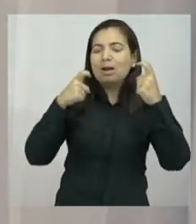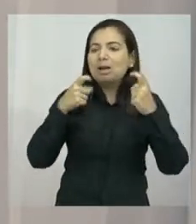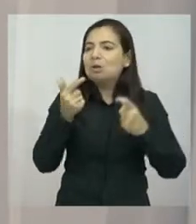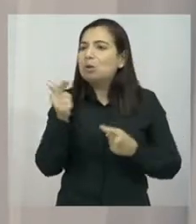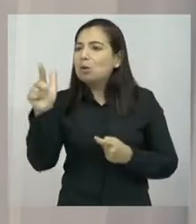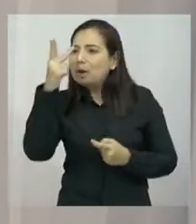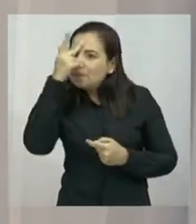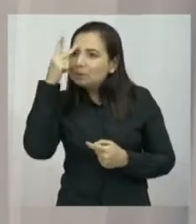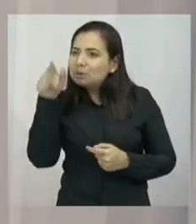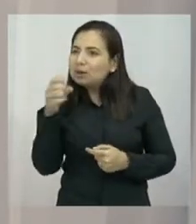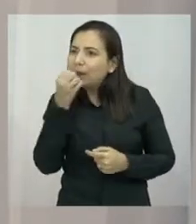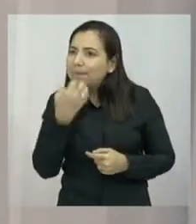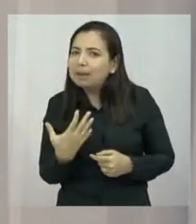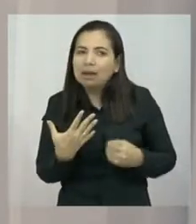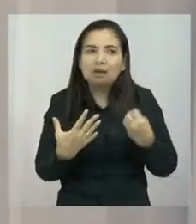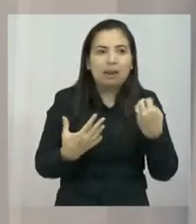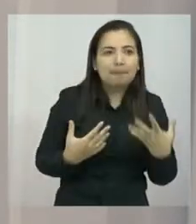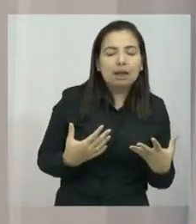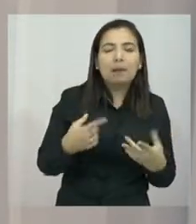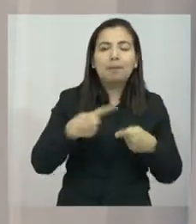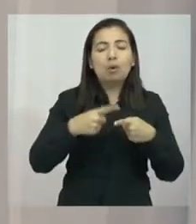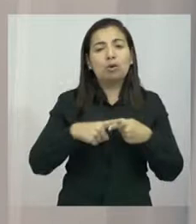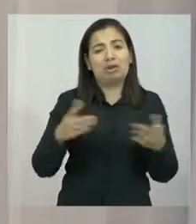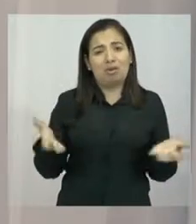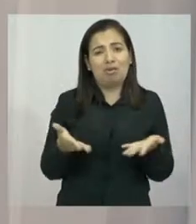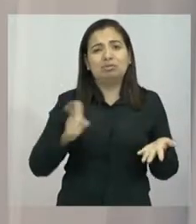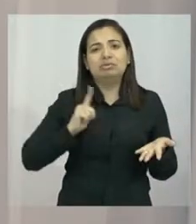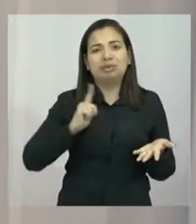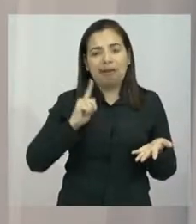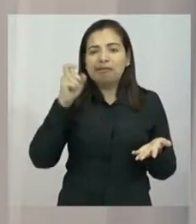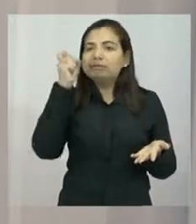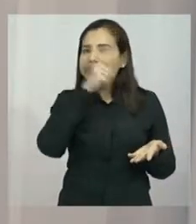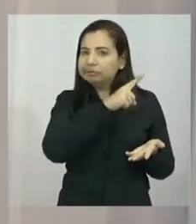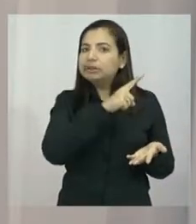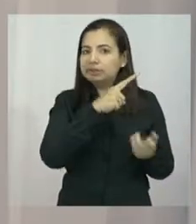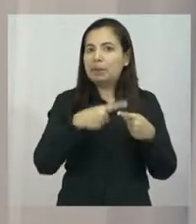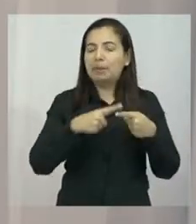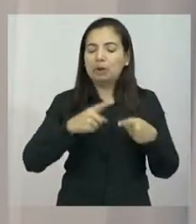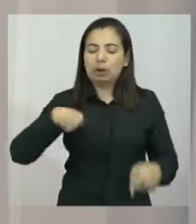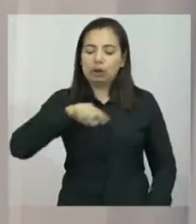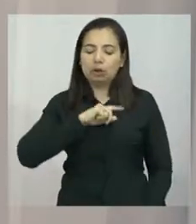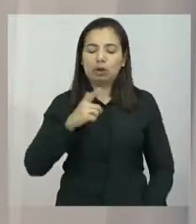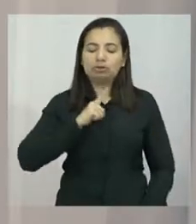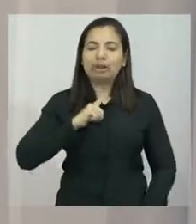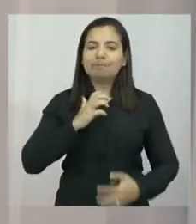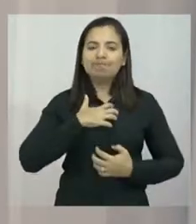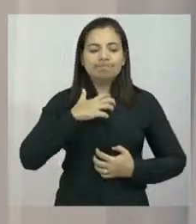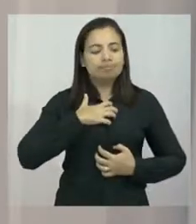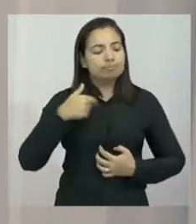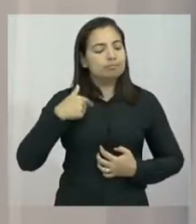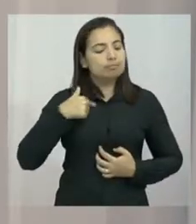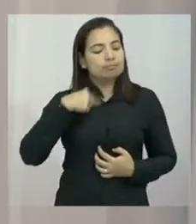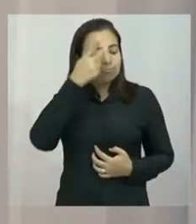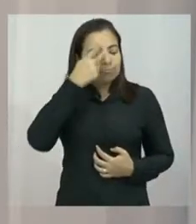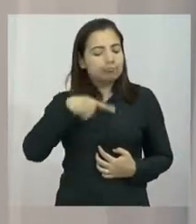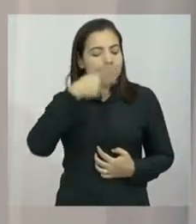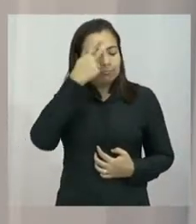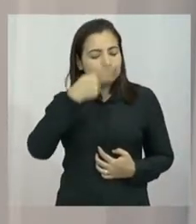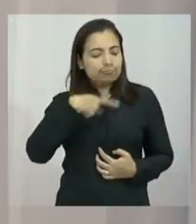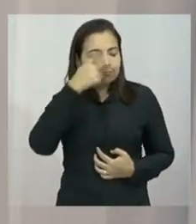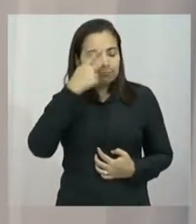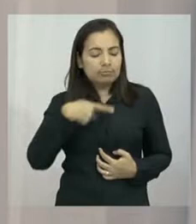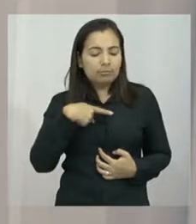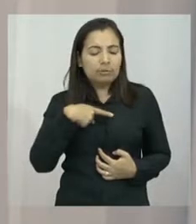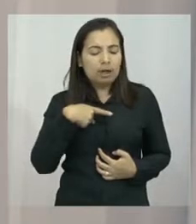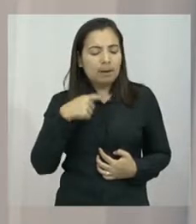né? Aquilo que ainda não me atingiu, eu não passei a me preocupar, mas à medida que me atinge, aí eu já paro a